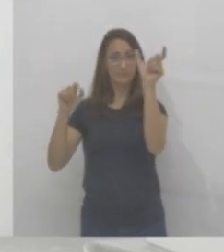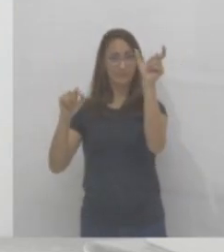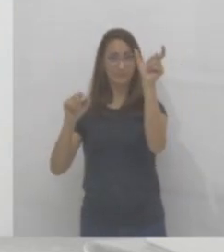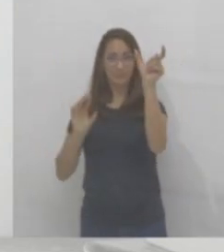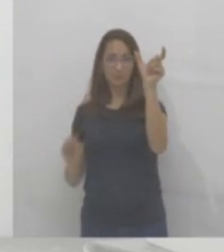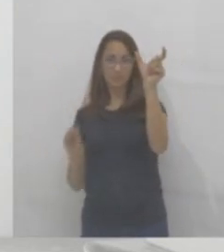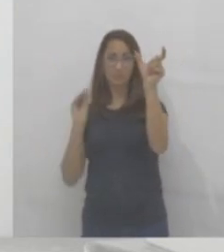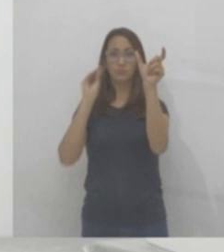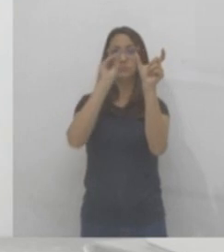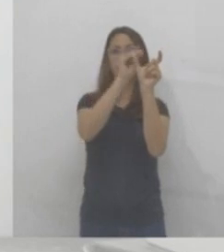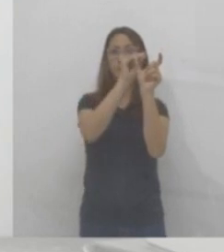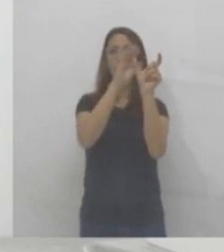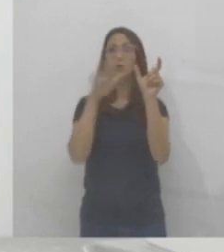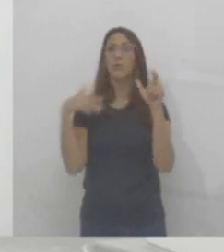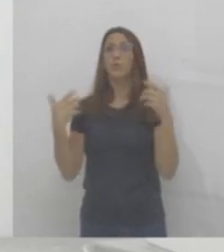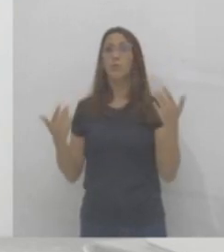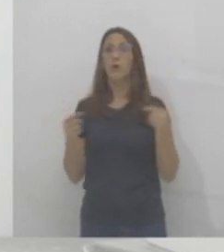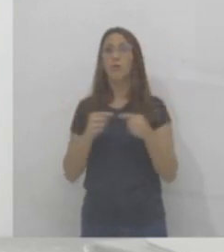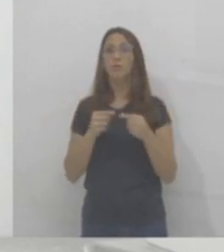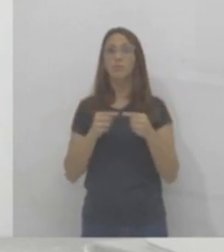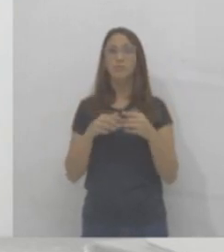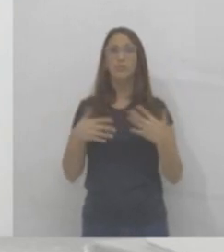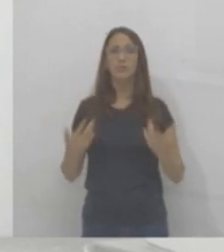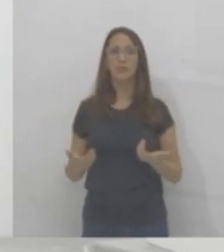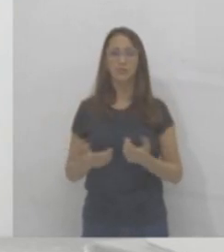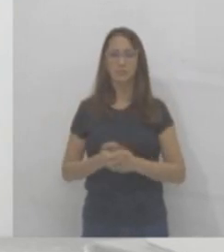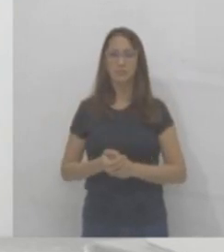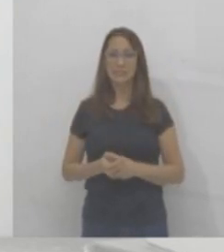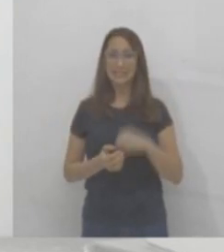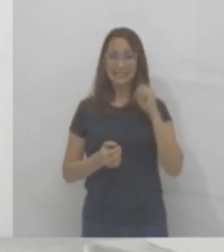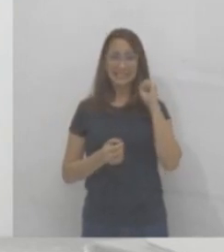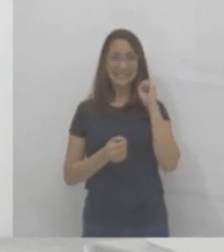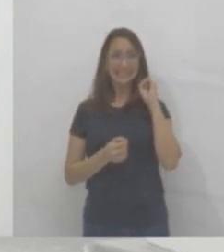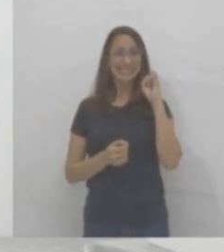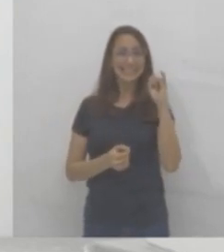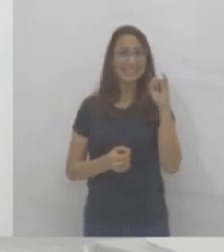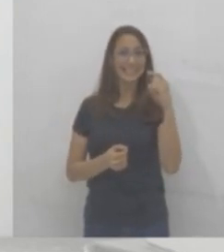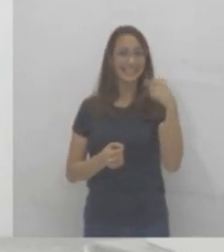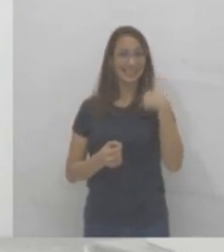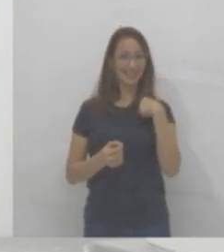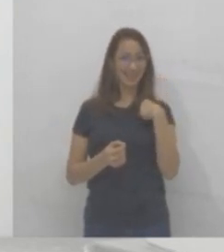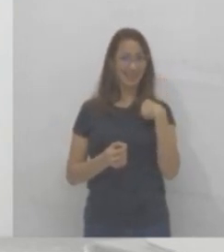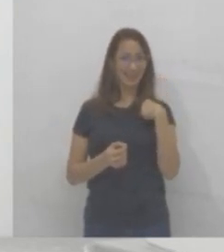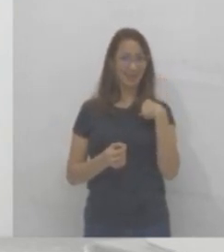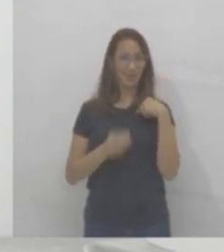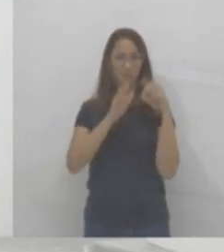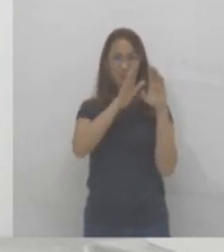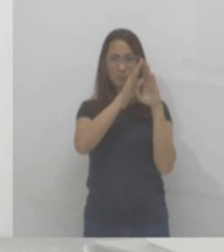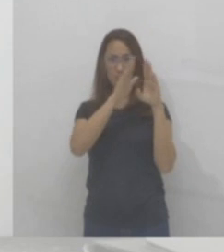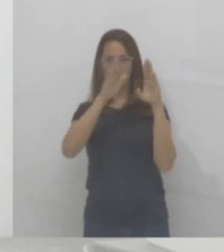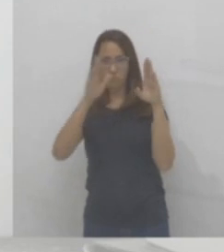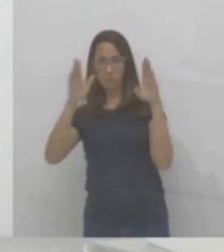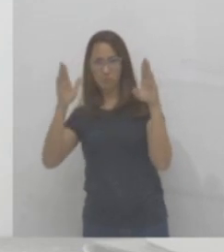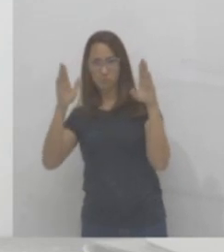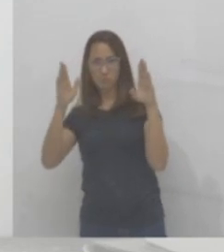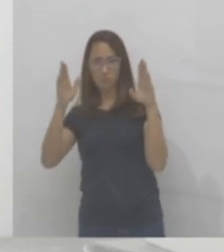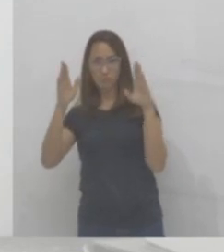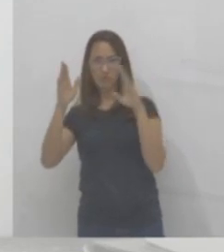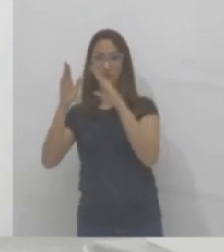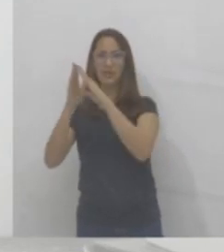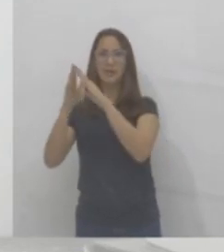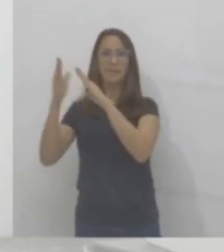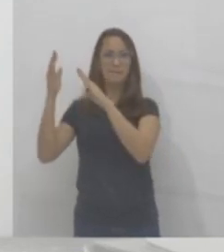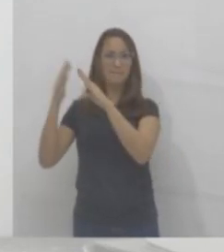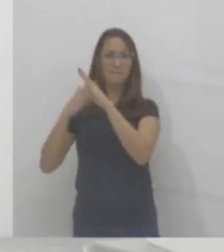Aqui, a frase está dizendo para vocês: se eu fizer alguma coisa com my hair.